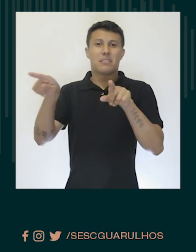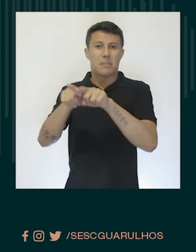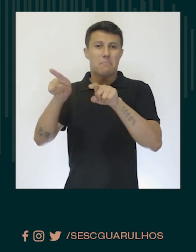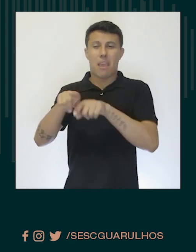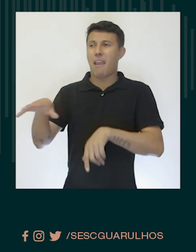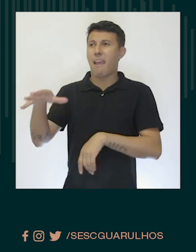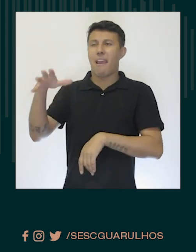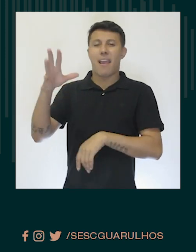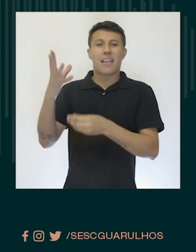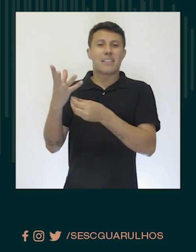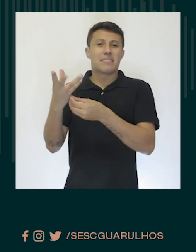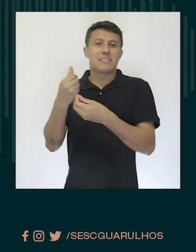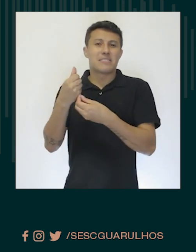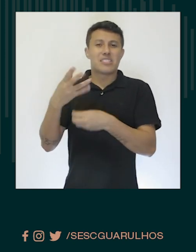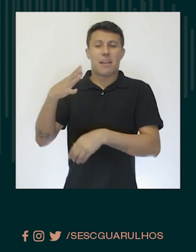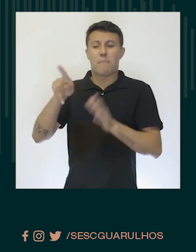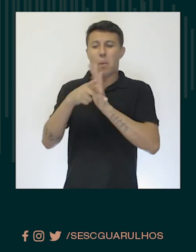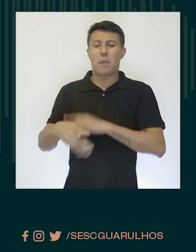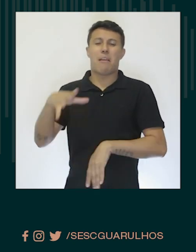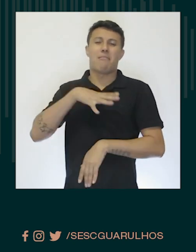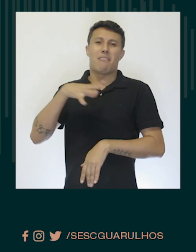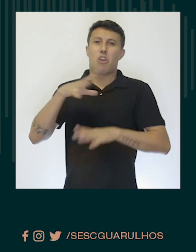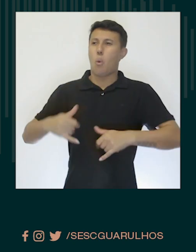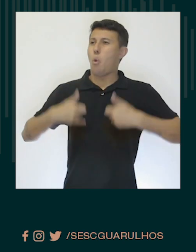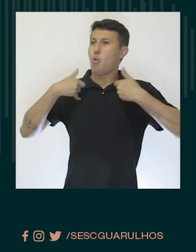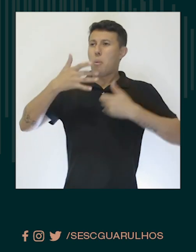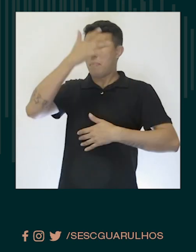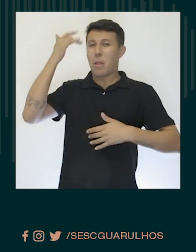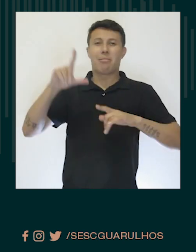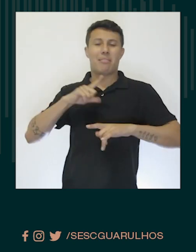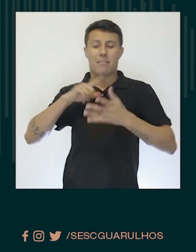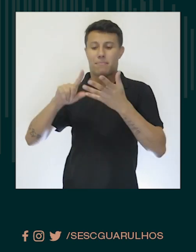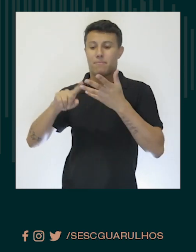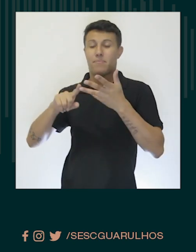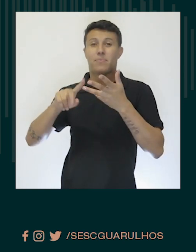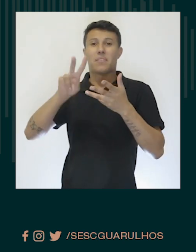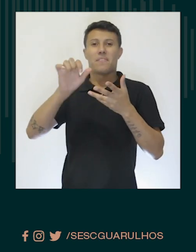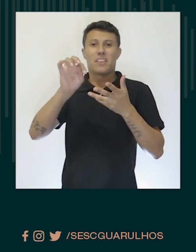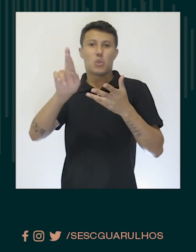muito dele. Eu vou falar do Victor Kali, eu vou falar